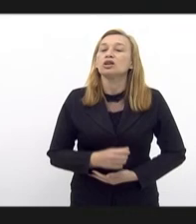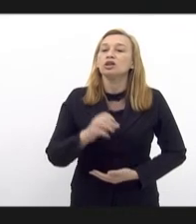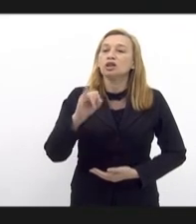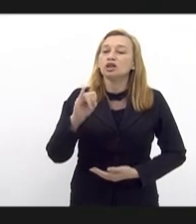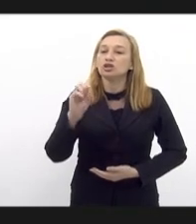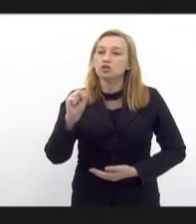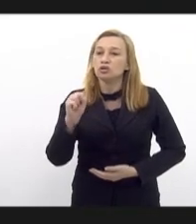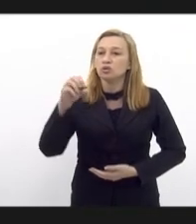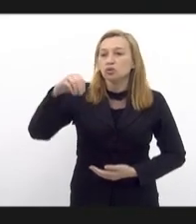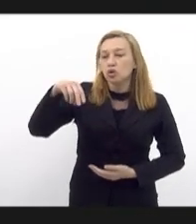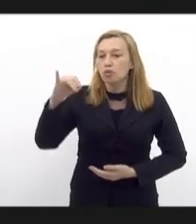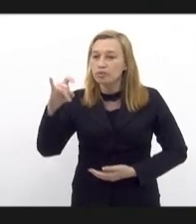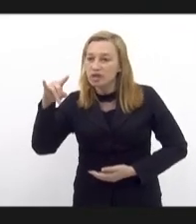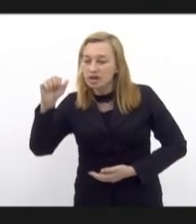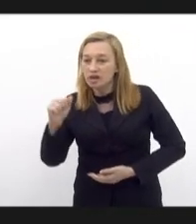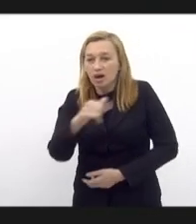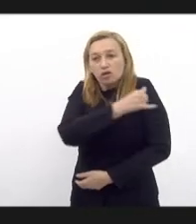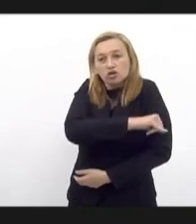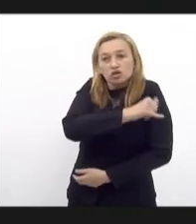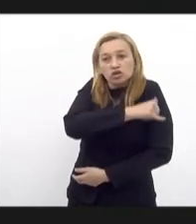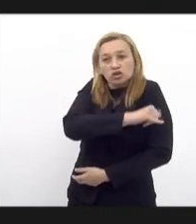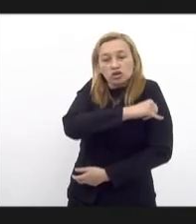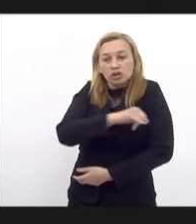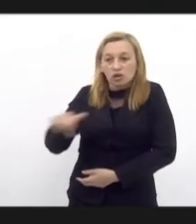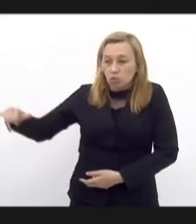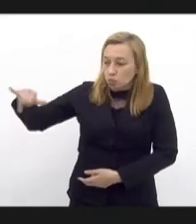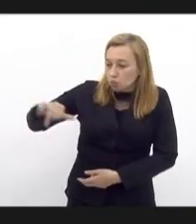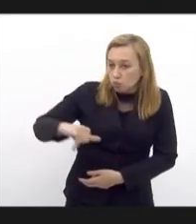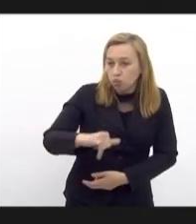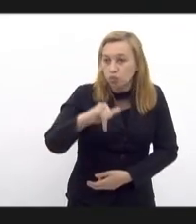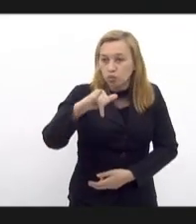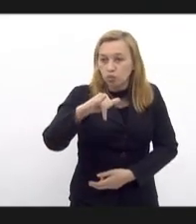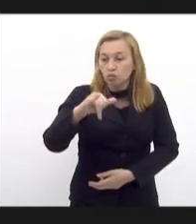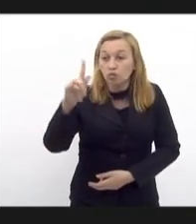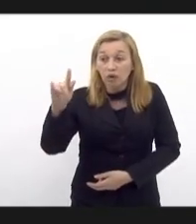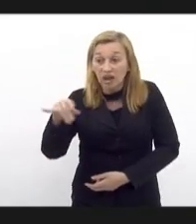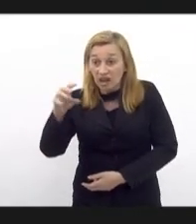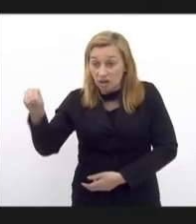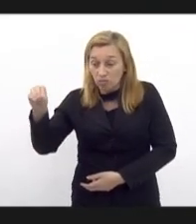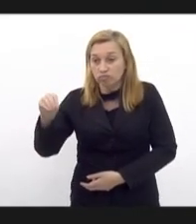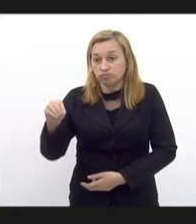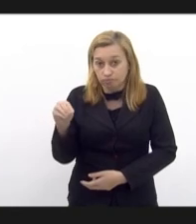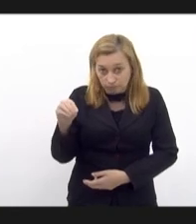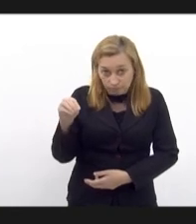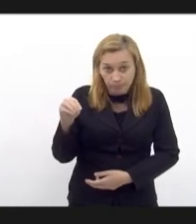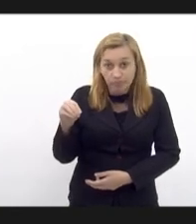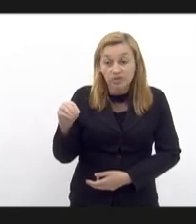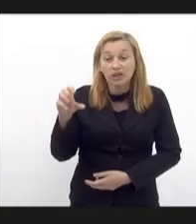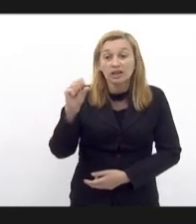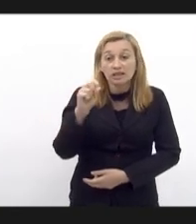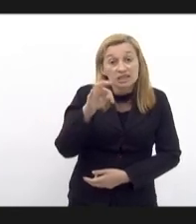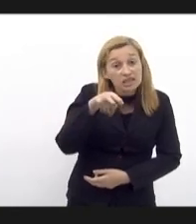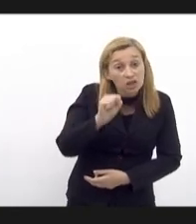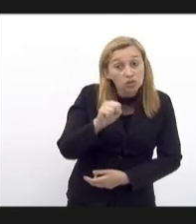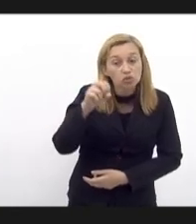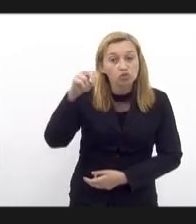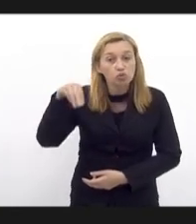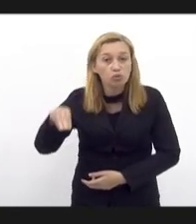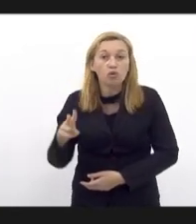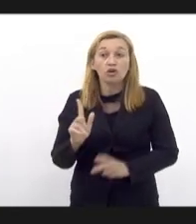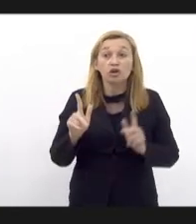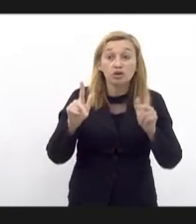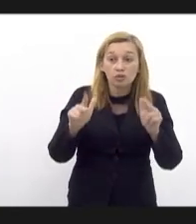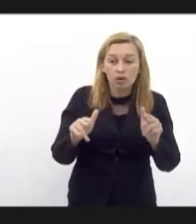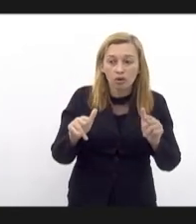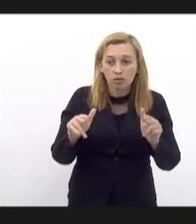ao Rio de Janeiro no trato à questão aeroportuária do Galeão e Santos Dumont, de forma semelhante ao que